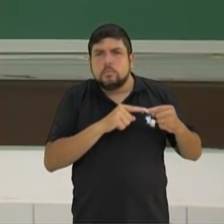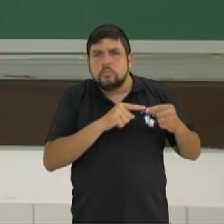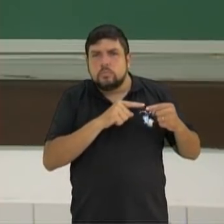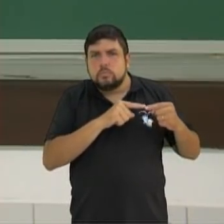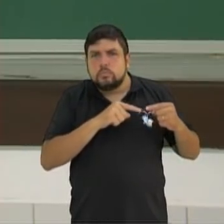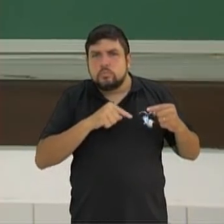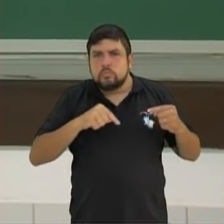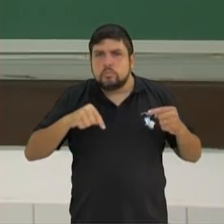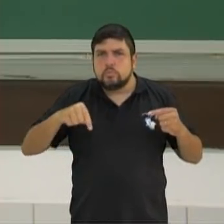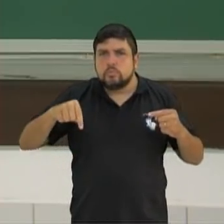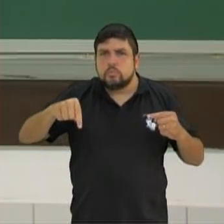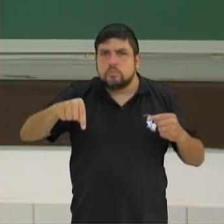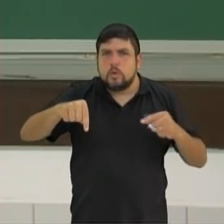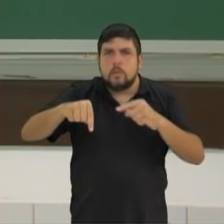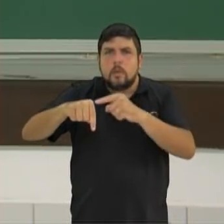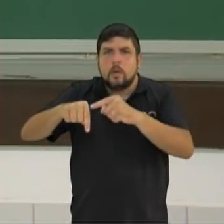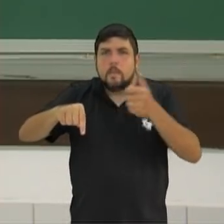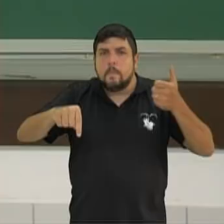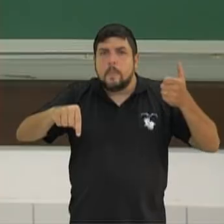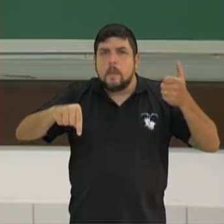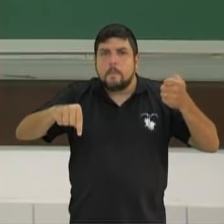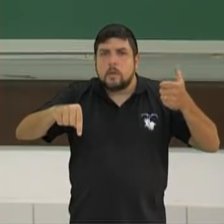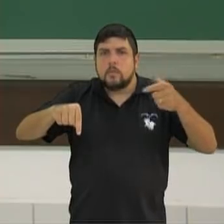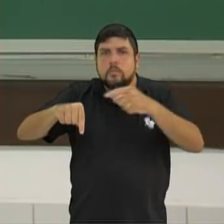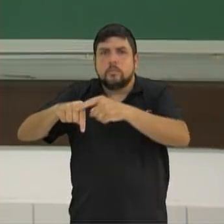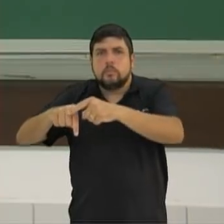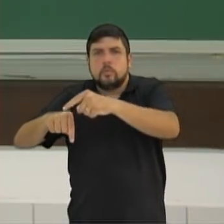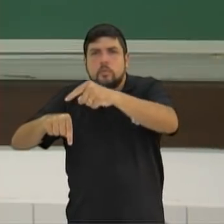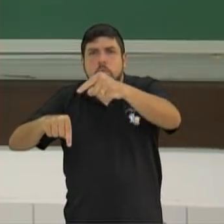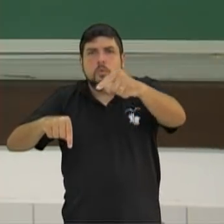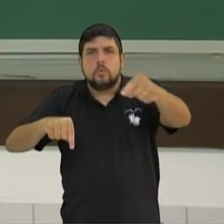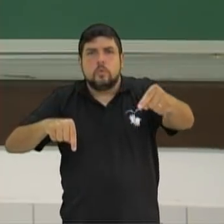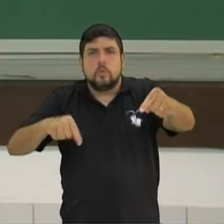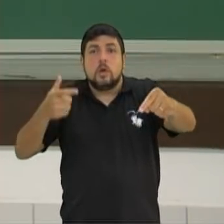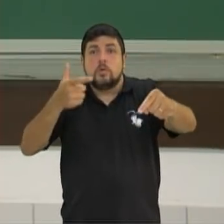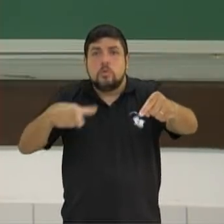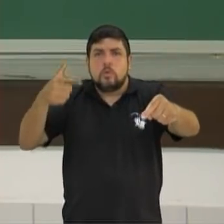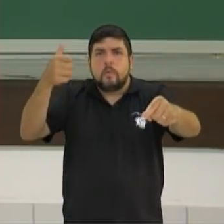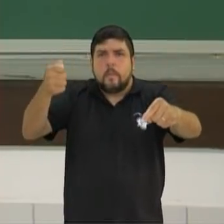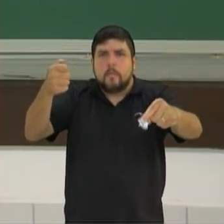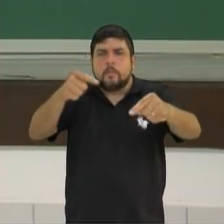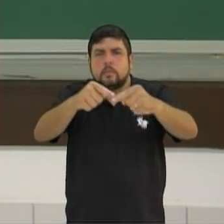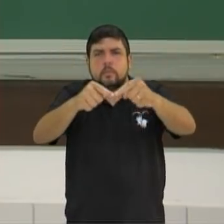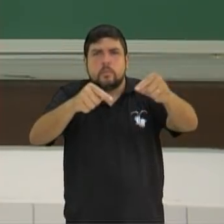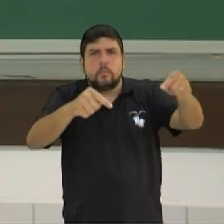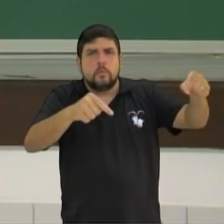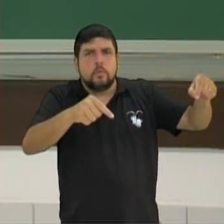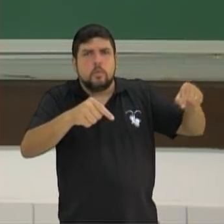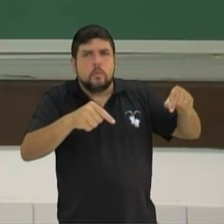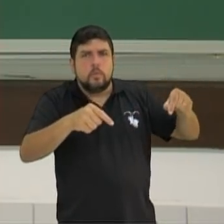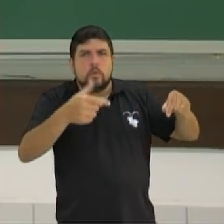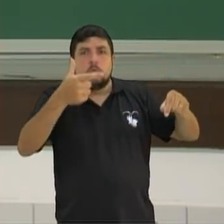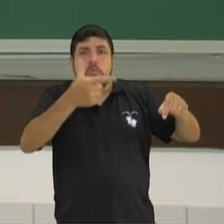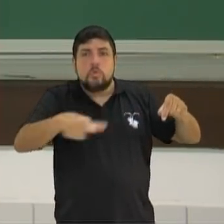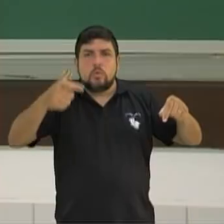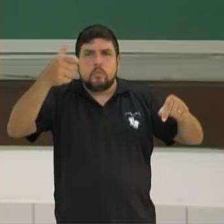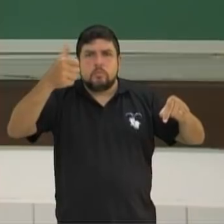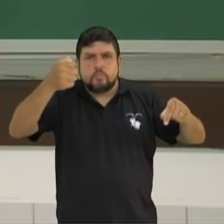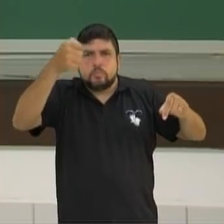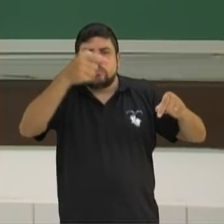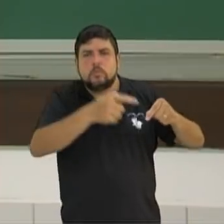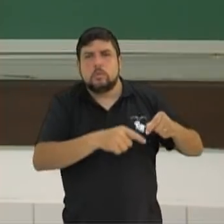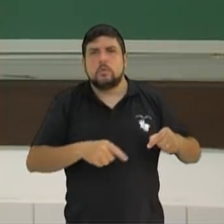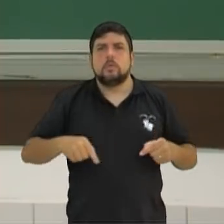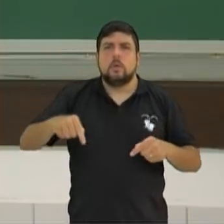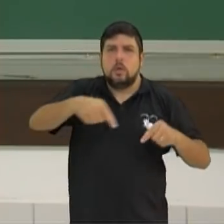cronometragem. E é determinado um tempo para você ir, por exemplo, da linha de partida até o